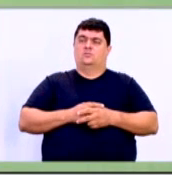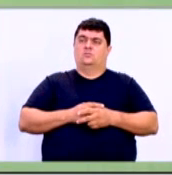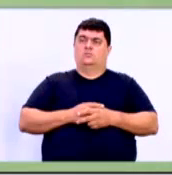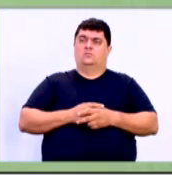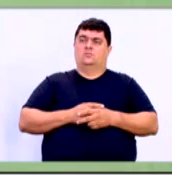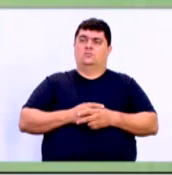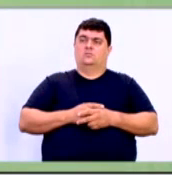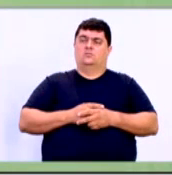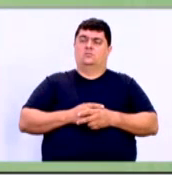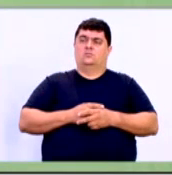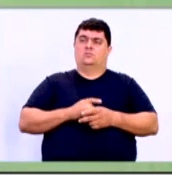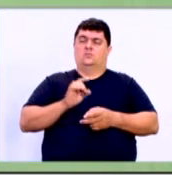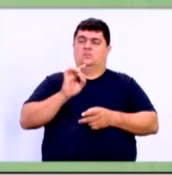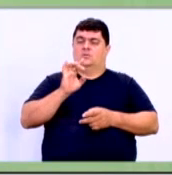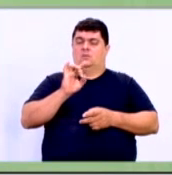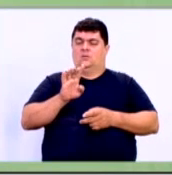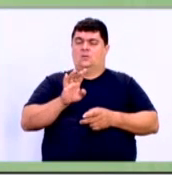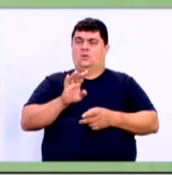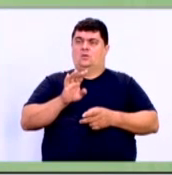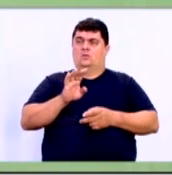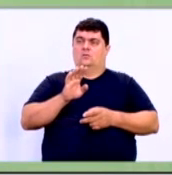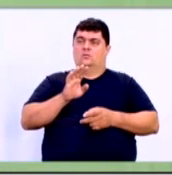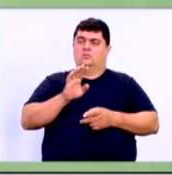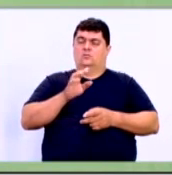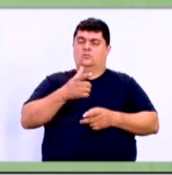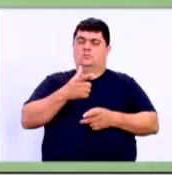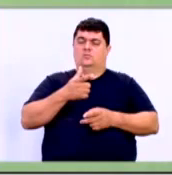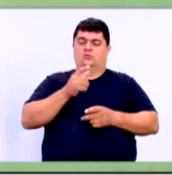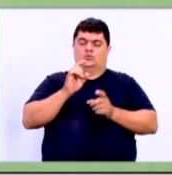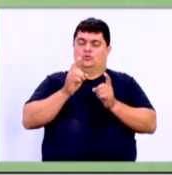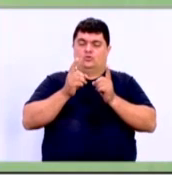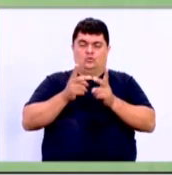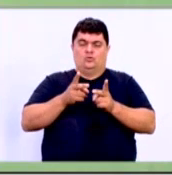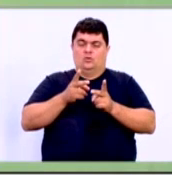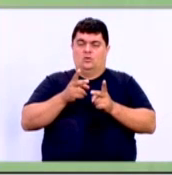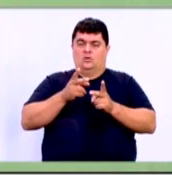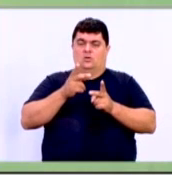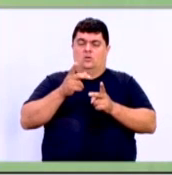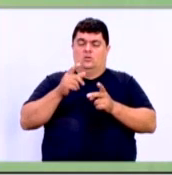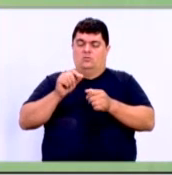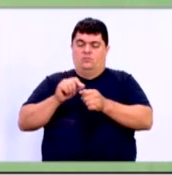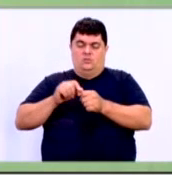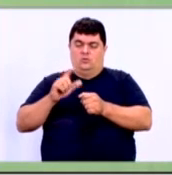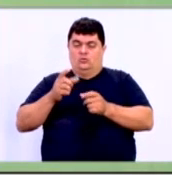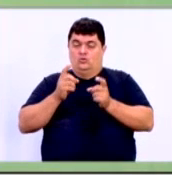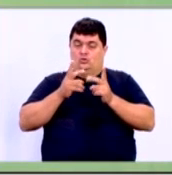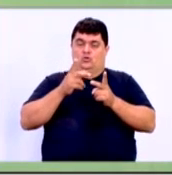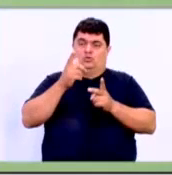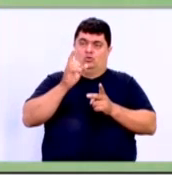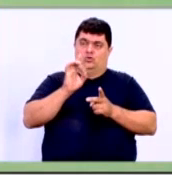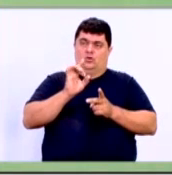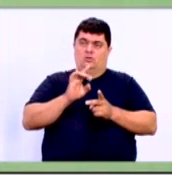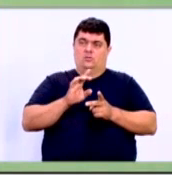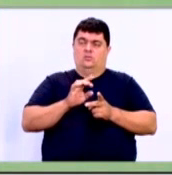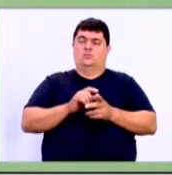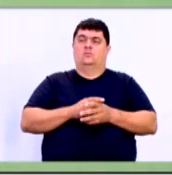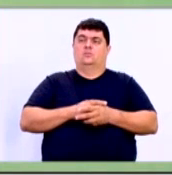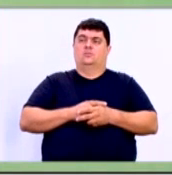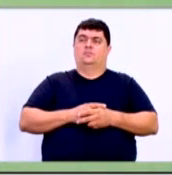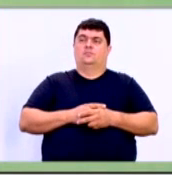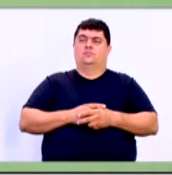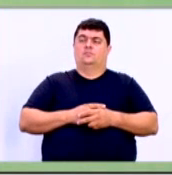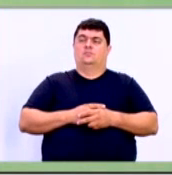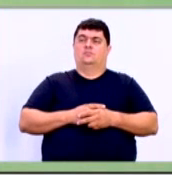produto vendido só vai ser o custo do que foi vendido e não do que é produzido. Custo do produto